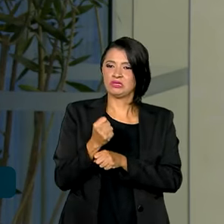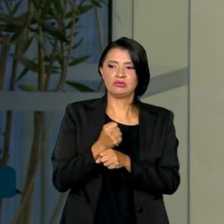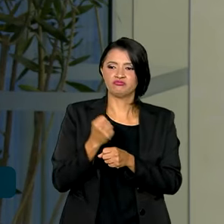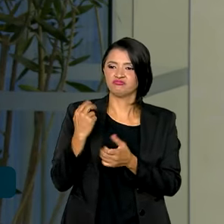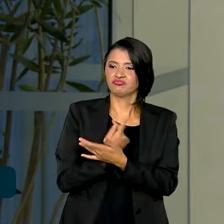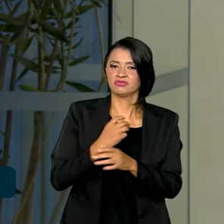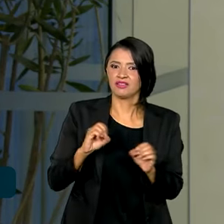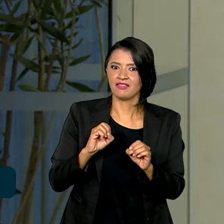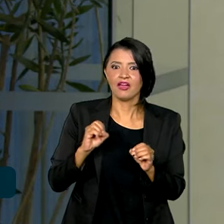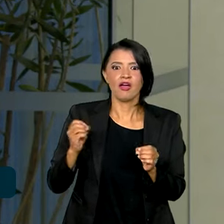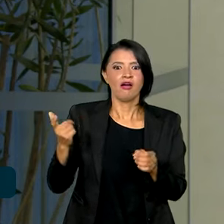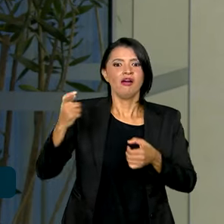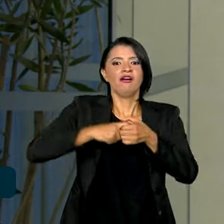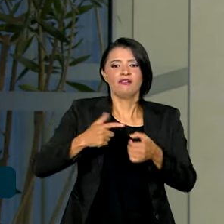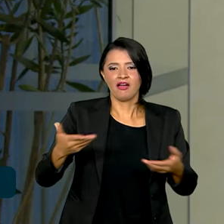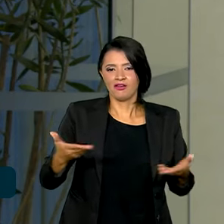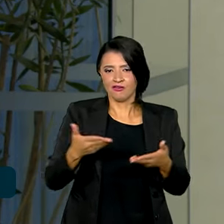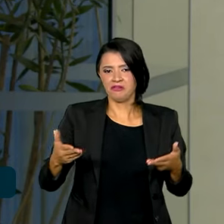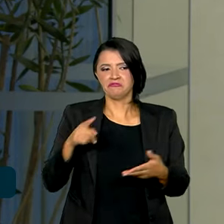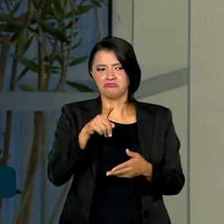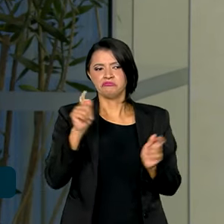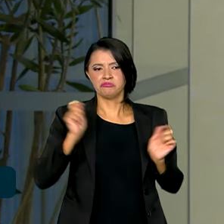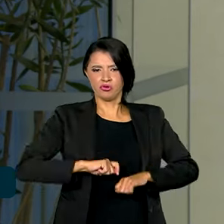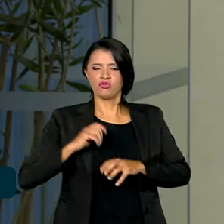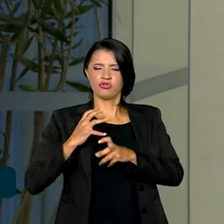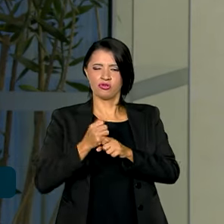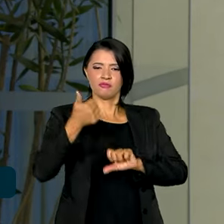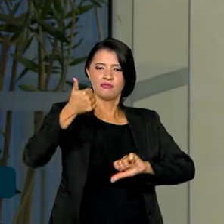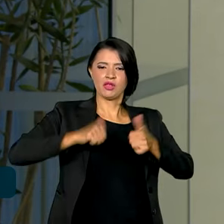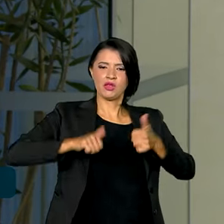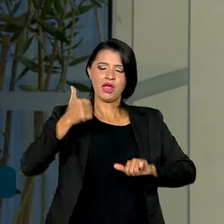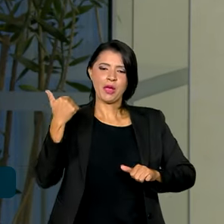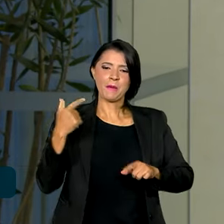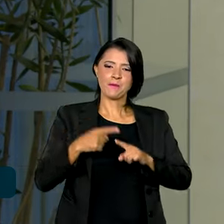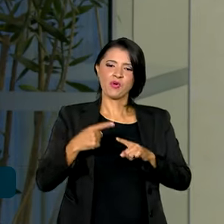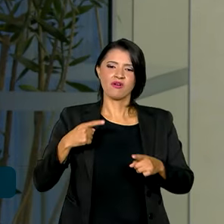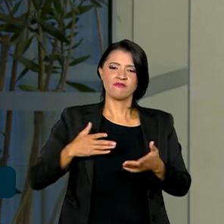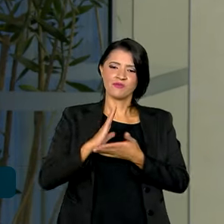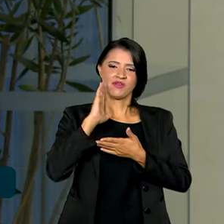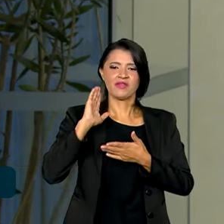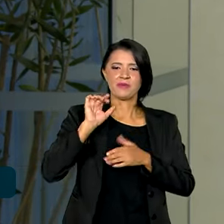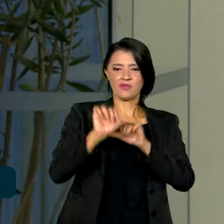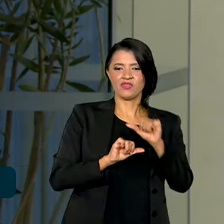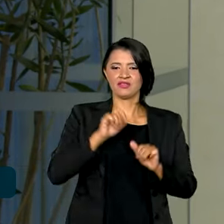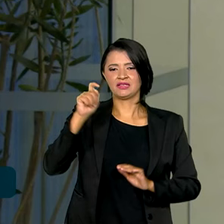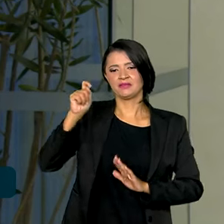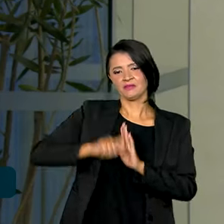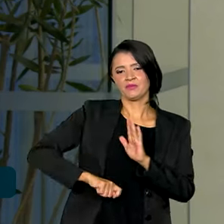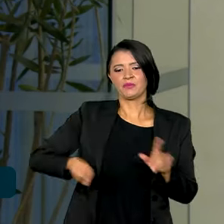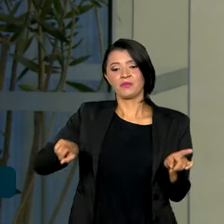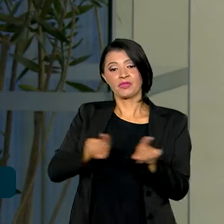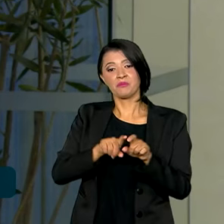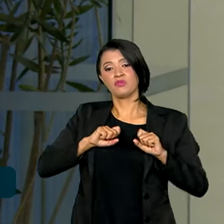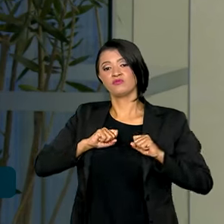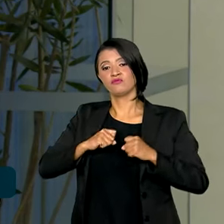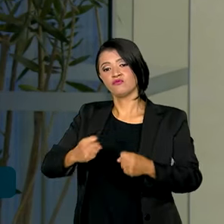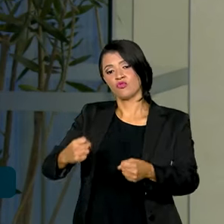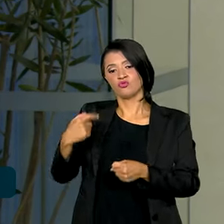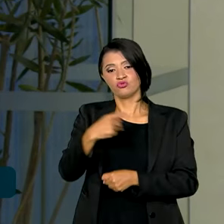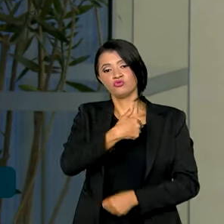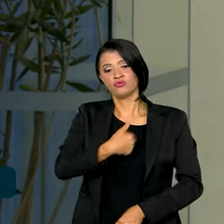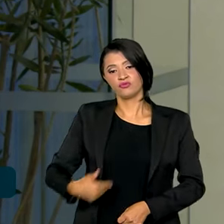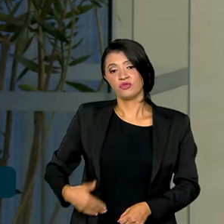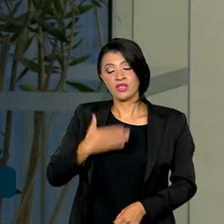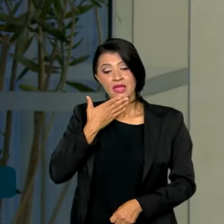E segundo a agência, foi possível melhorar essa avaliação por conta da aprovação da reforma tributária e também dos esforços do governo em